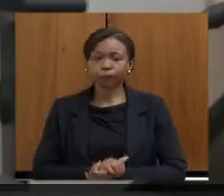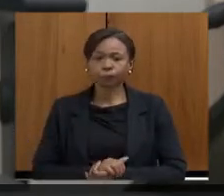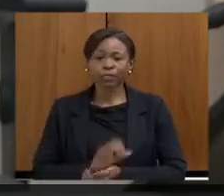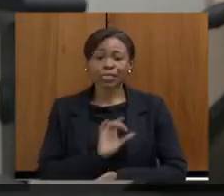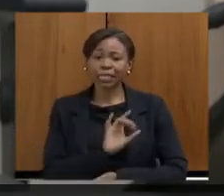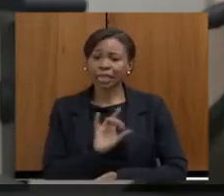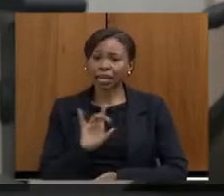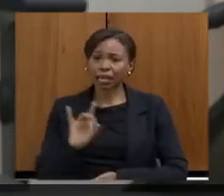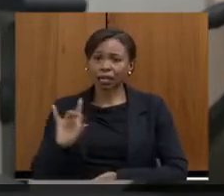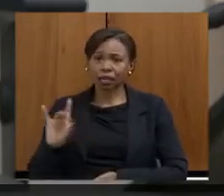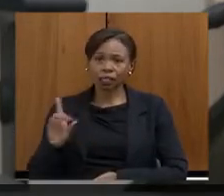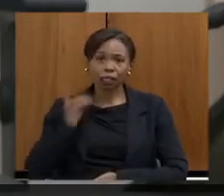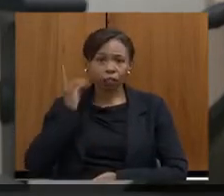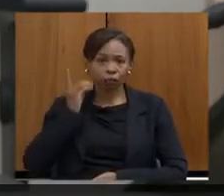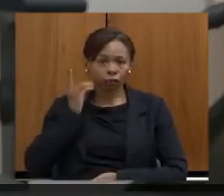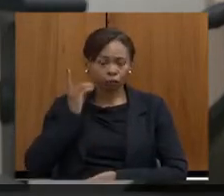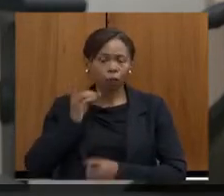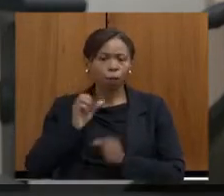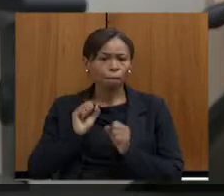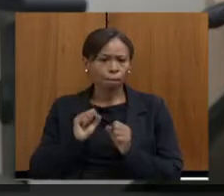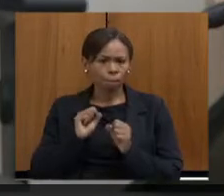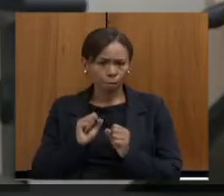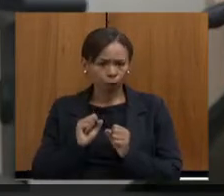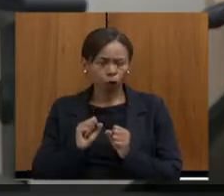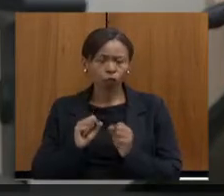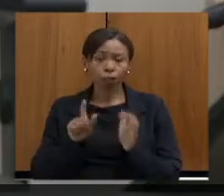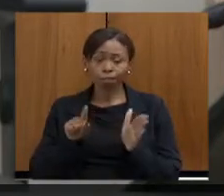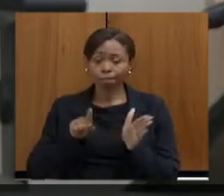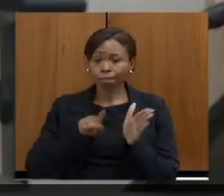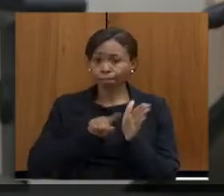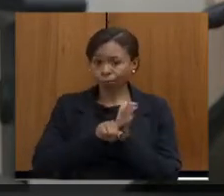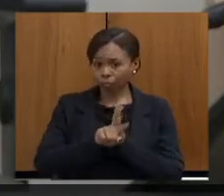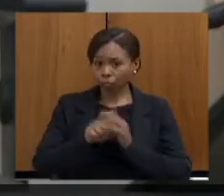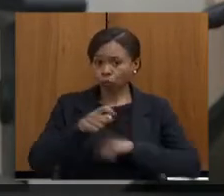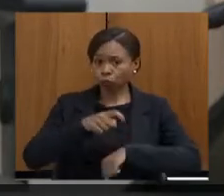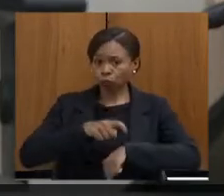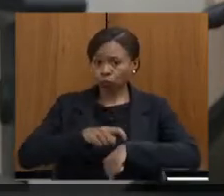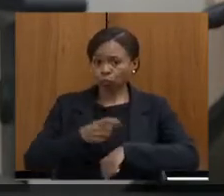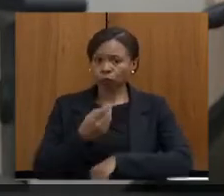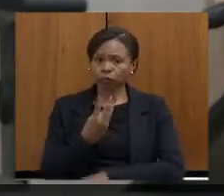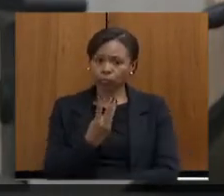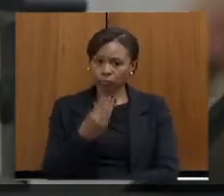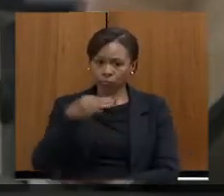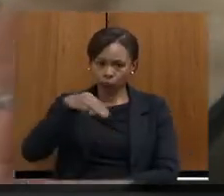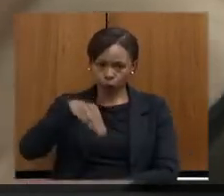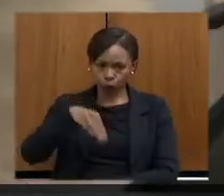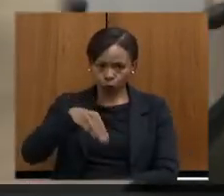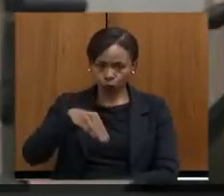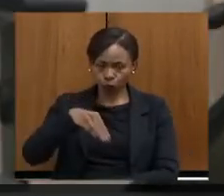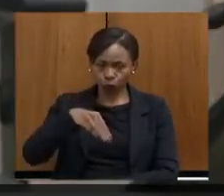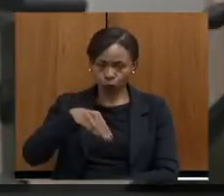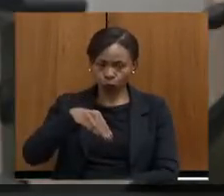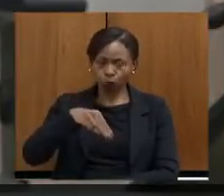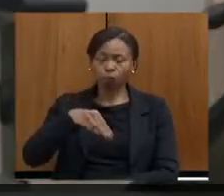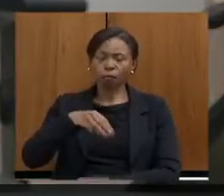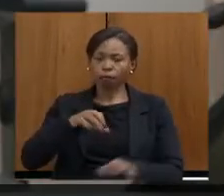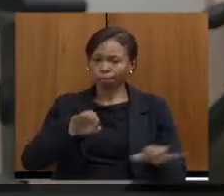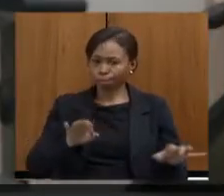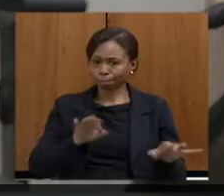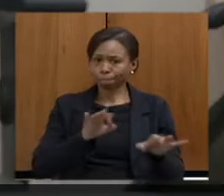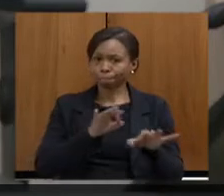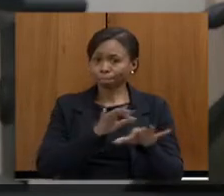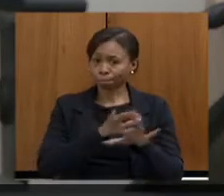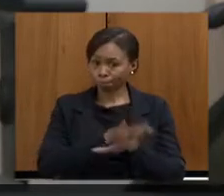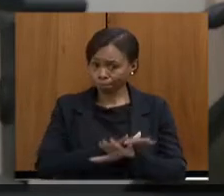parlamentar poderá fazer uma interpelação pelo prazo de 3 minutos. Após cada